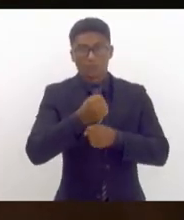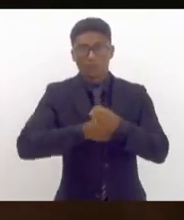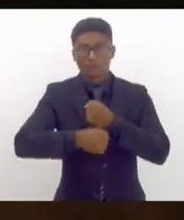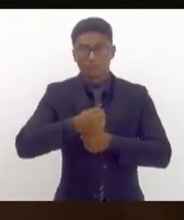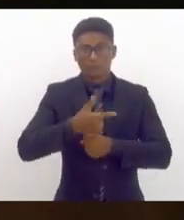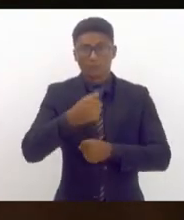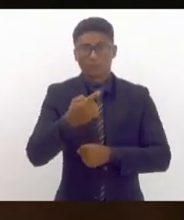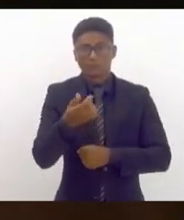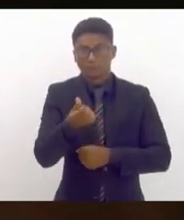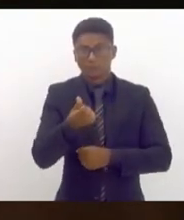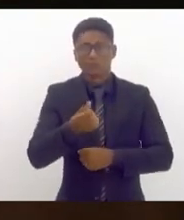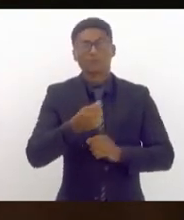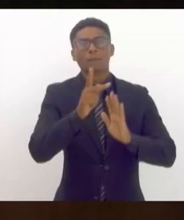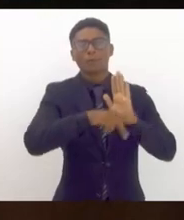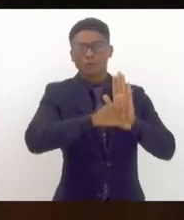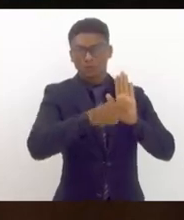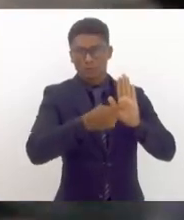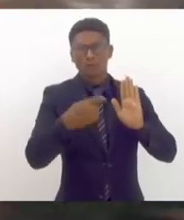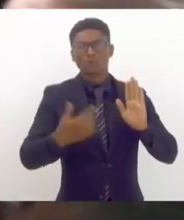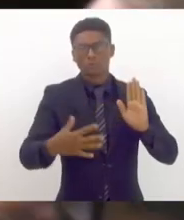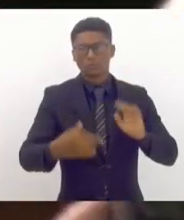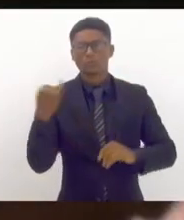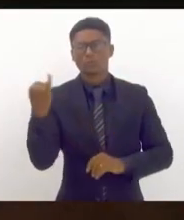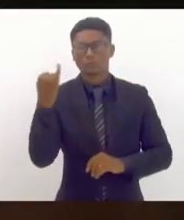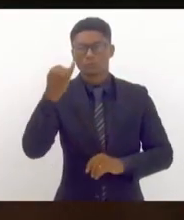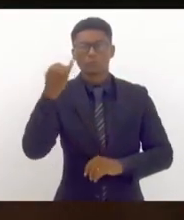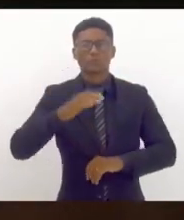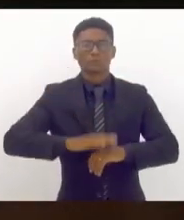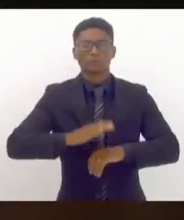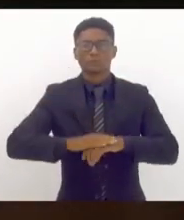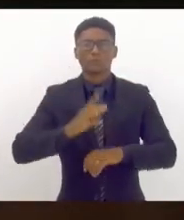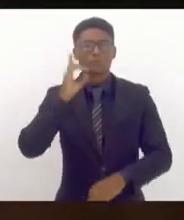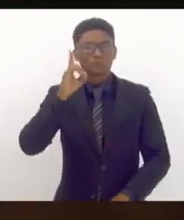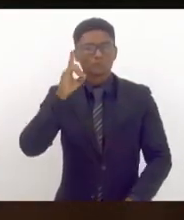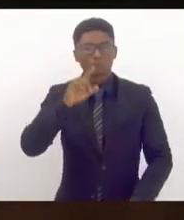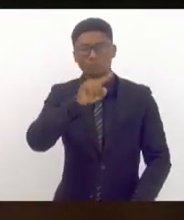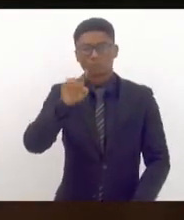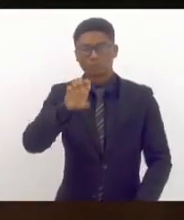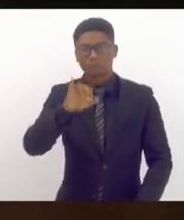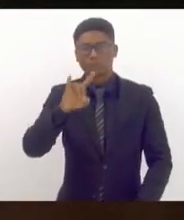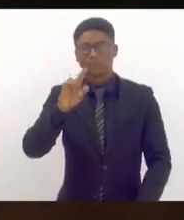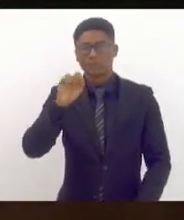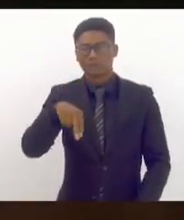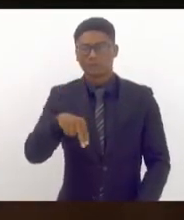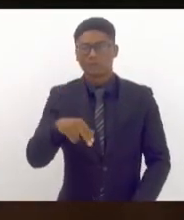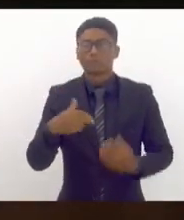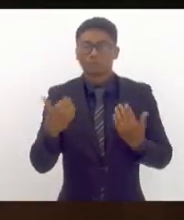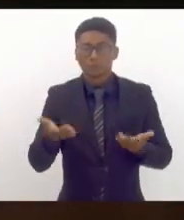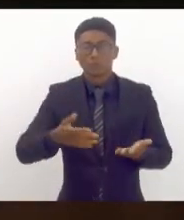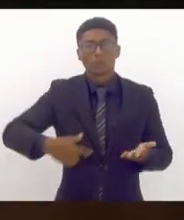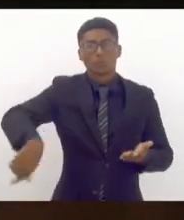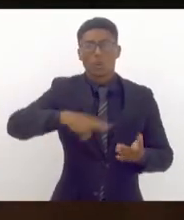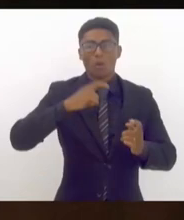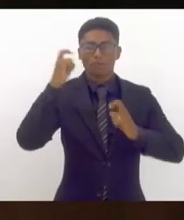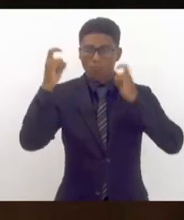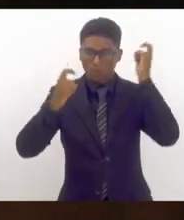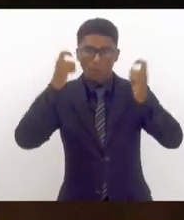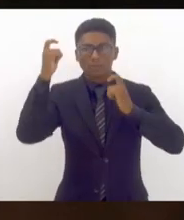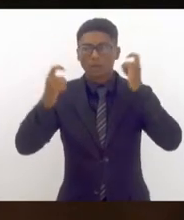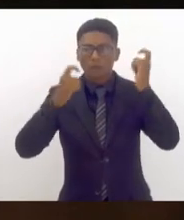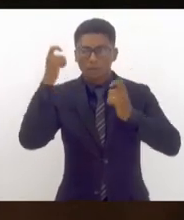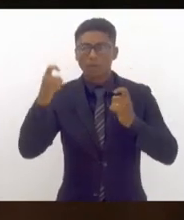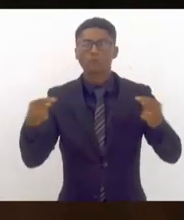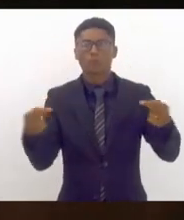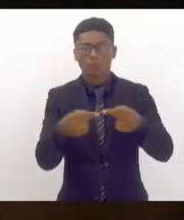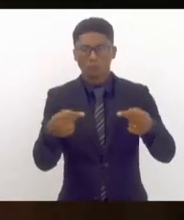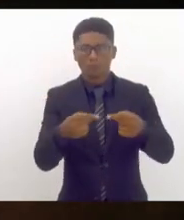2107/2016, projeto esse meritório da deputada Zeidan, uma preocupação que, claro, cabe a todos nós, não só